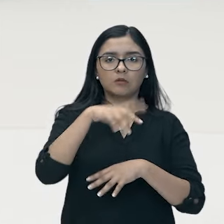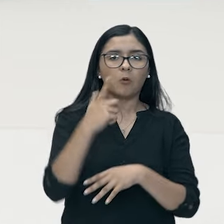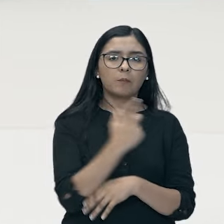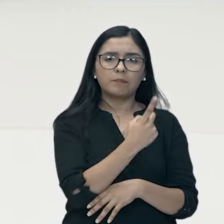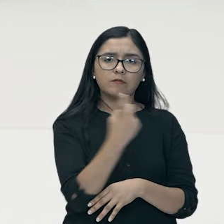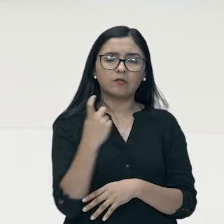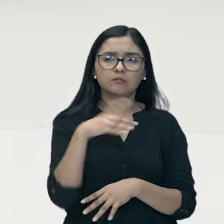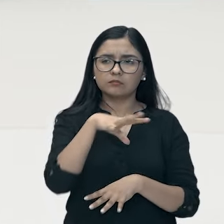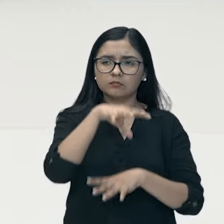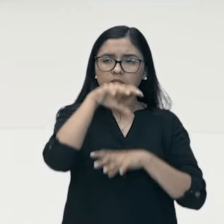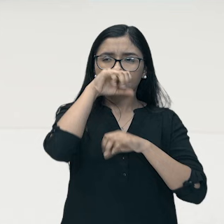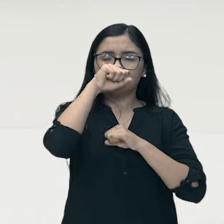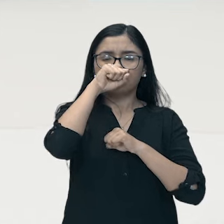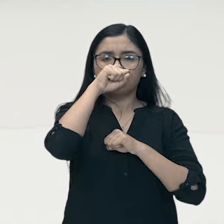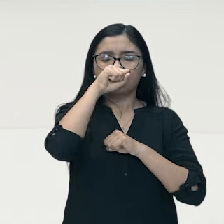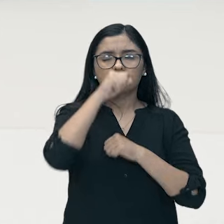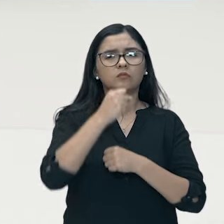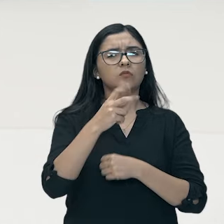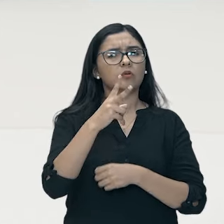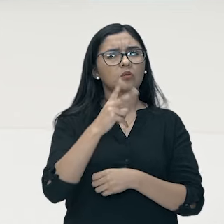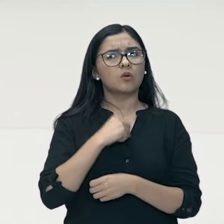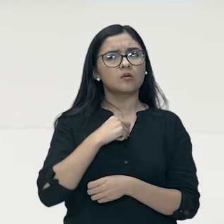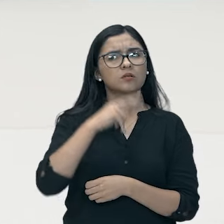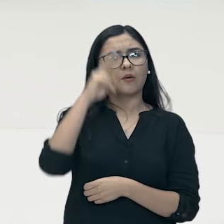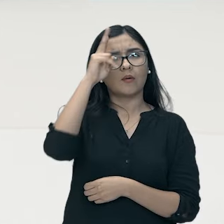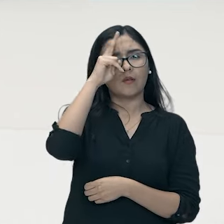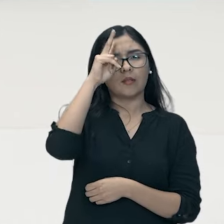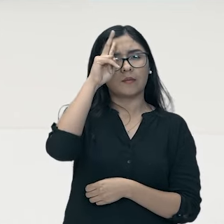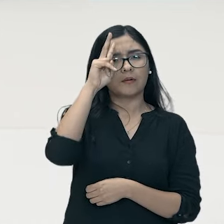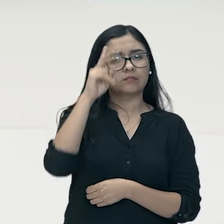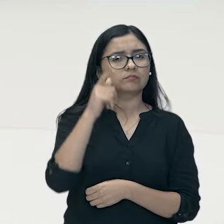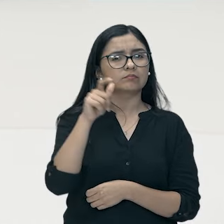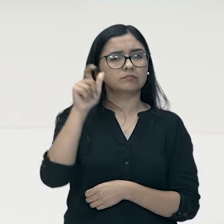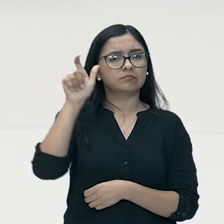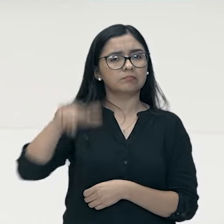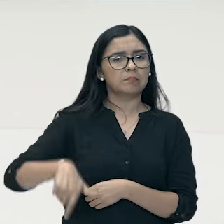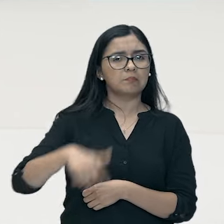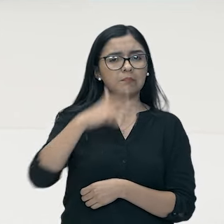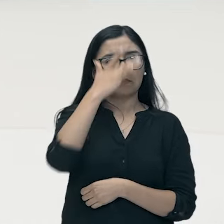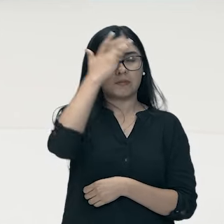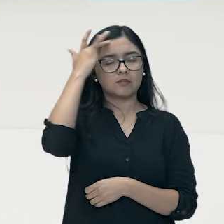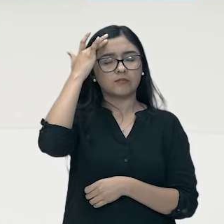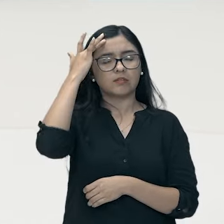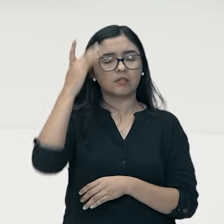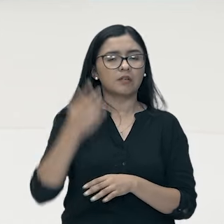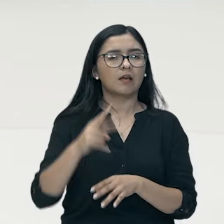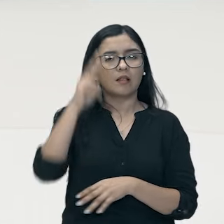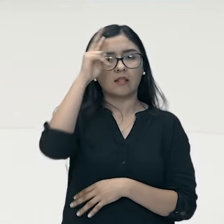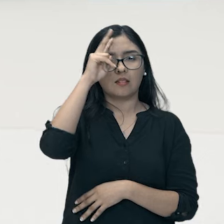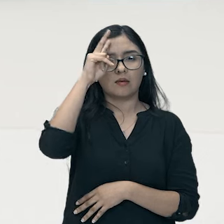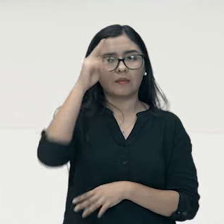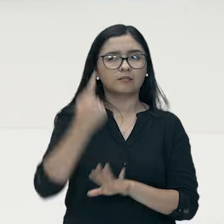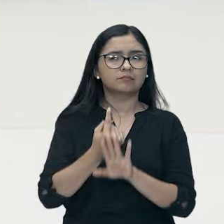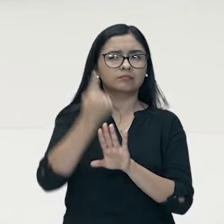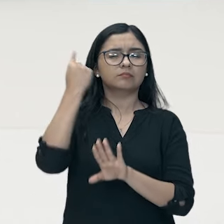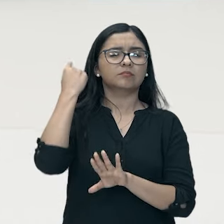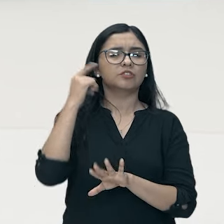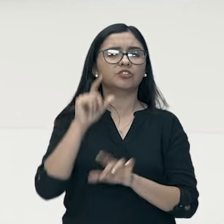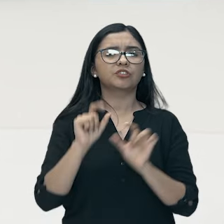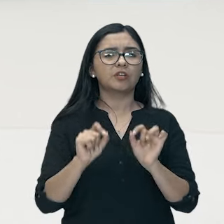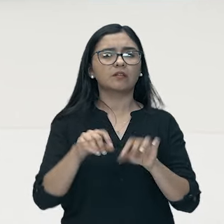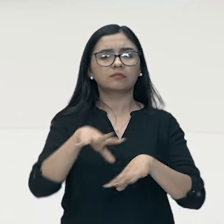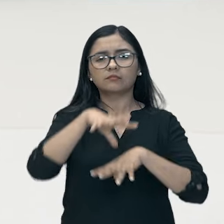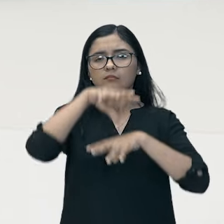você fala nossa esse perfume me lembra alguém aí você vai tentar puxar lá na memória de quem é o cheiro e aí você se lembra